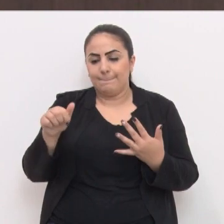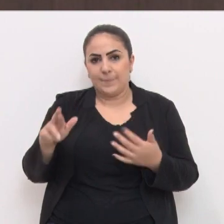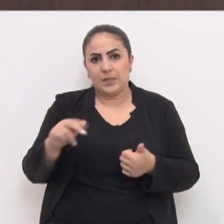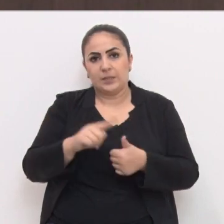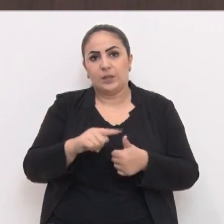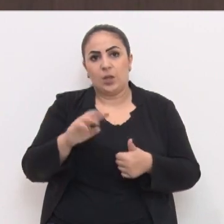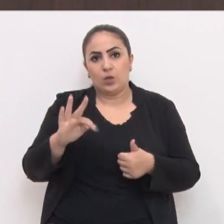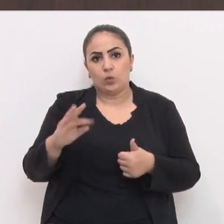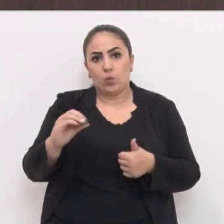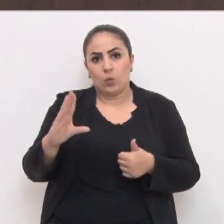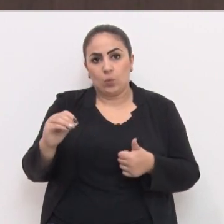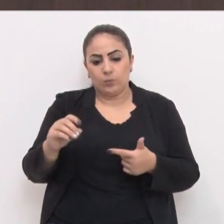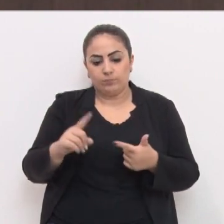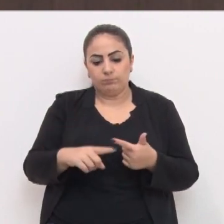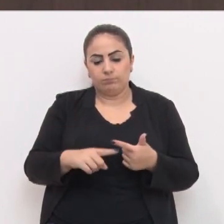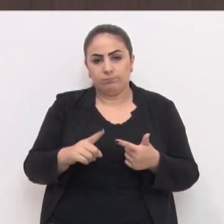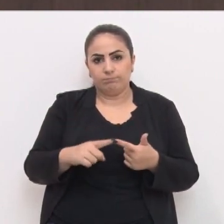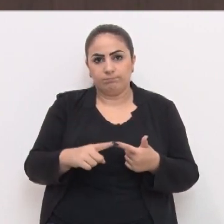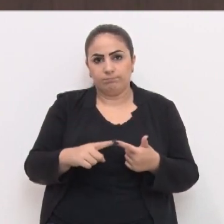Toco.